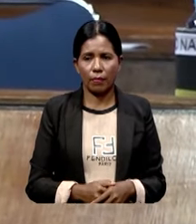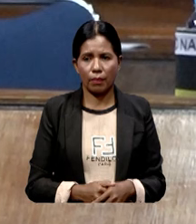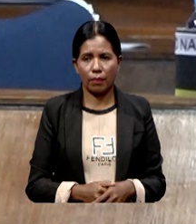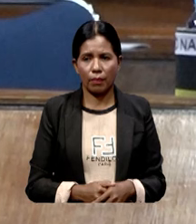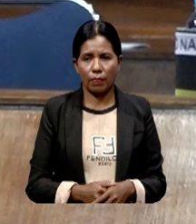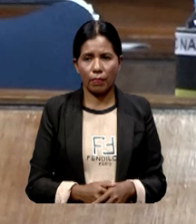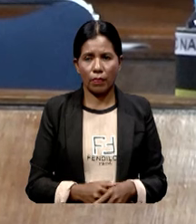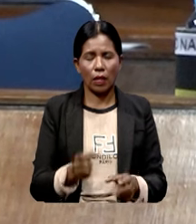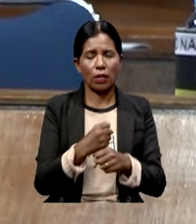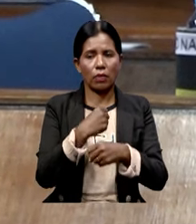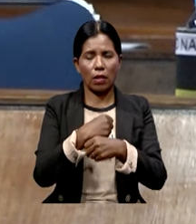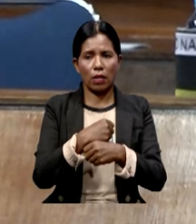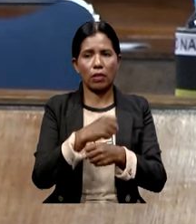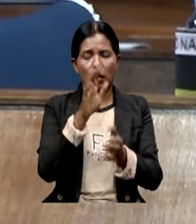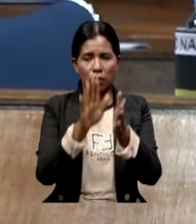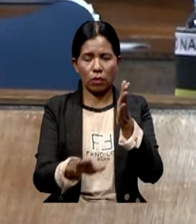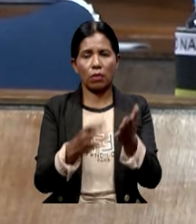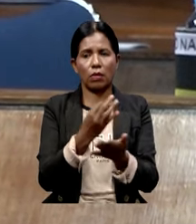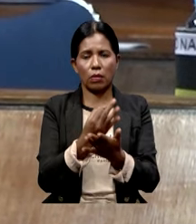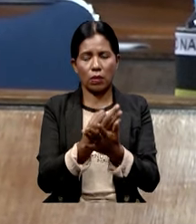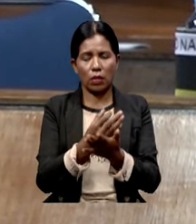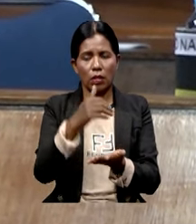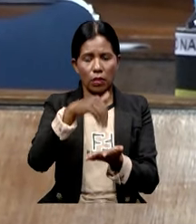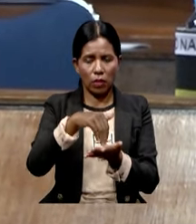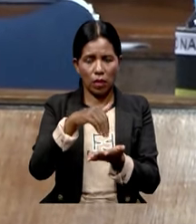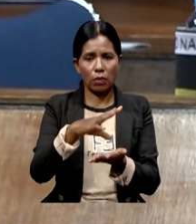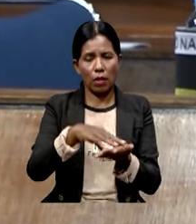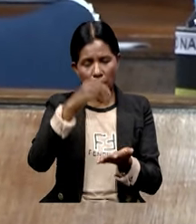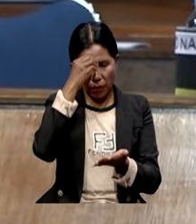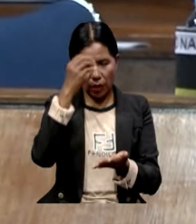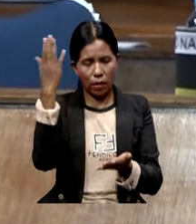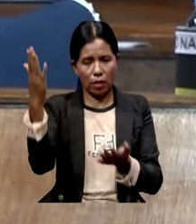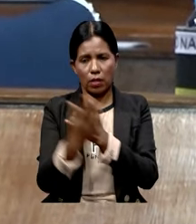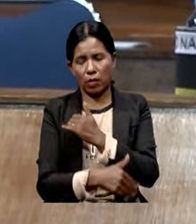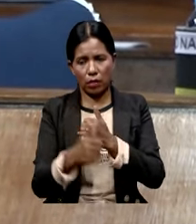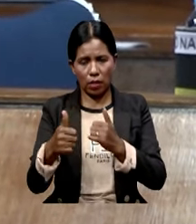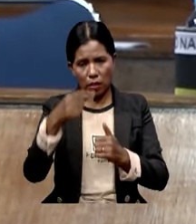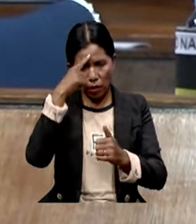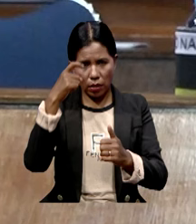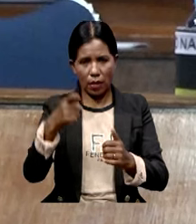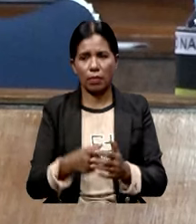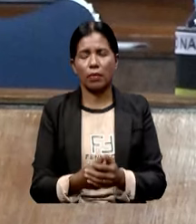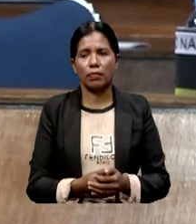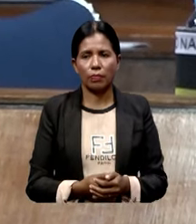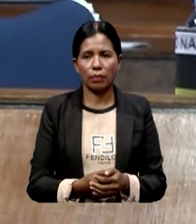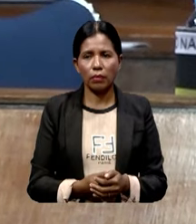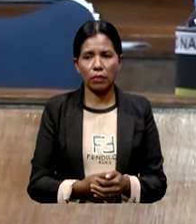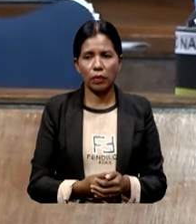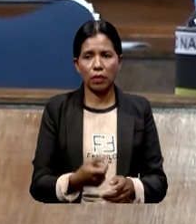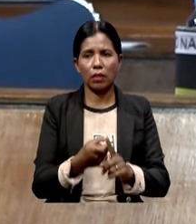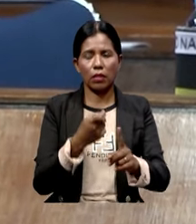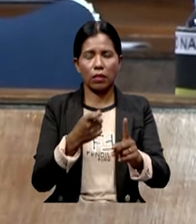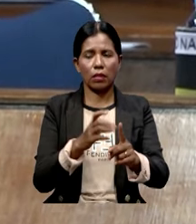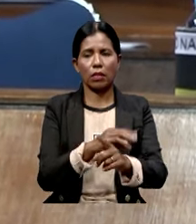A atual redução do orçamento de estudo comparativo. Sim. Também, se a relatora